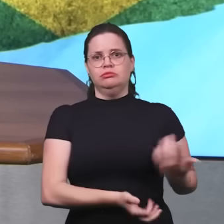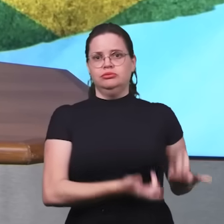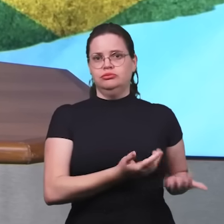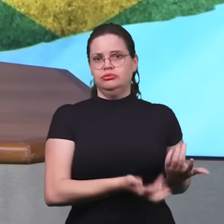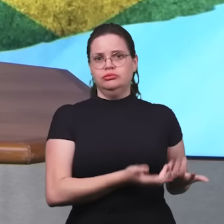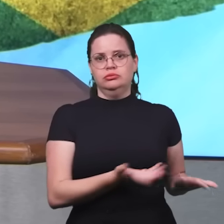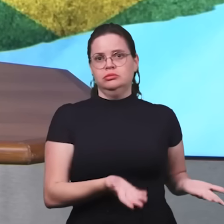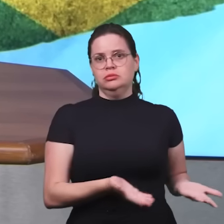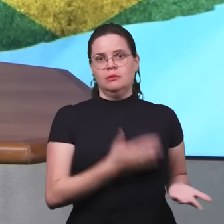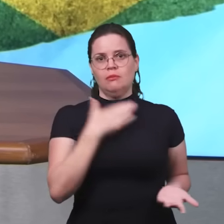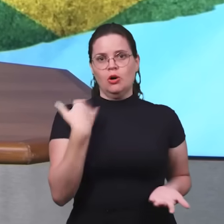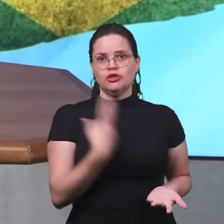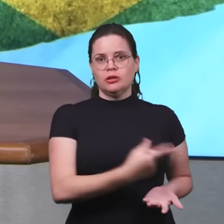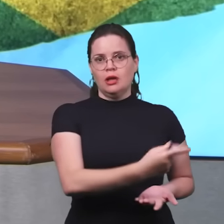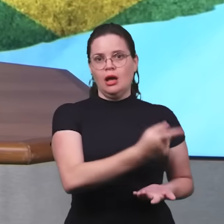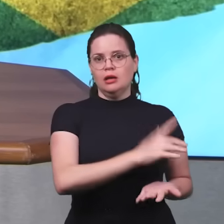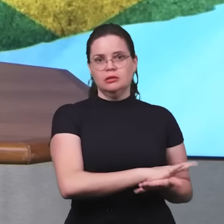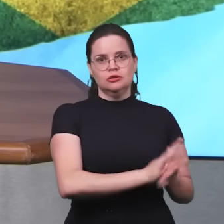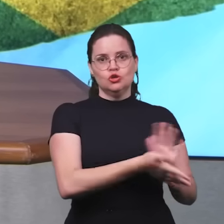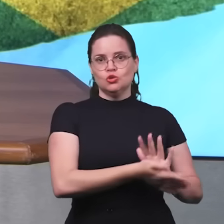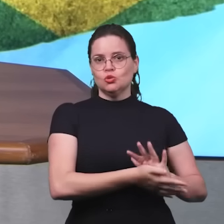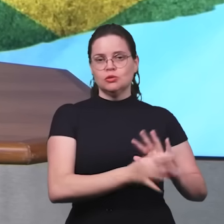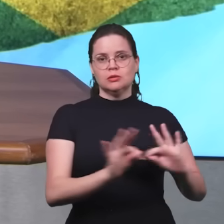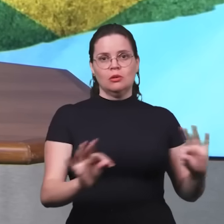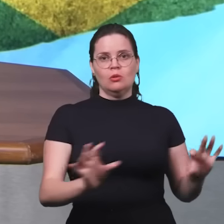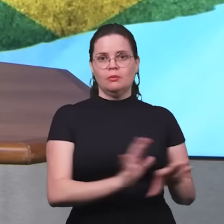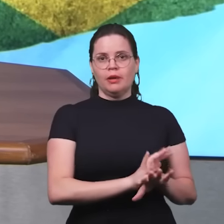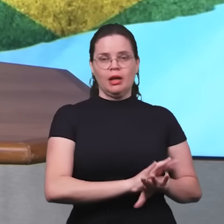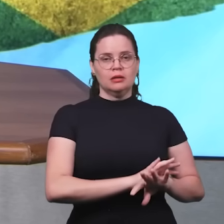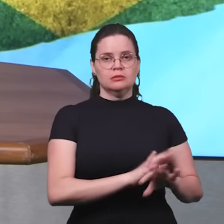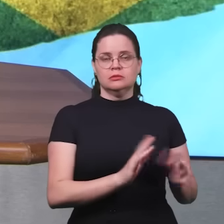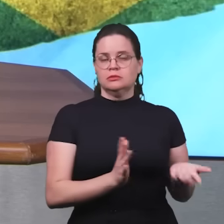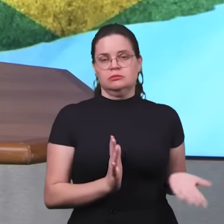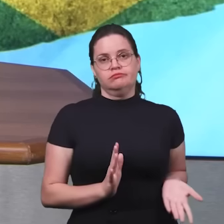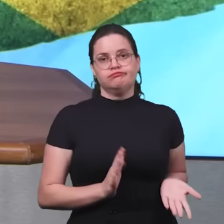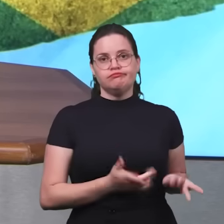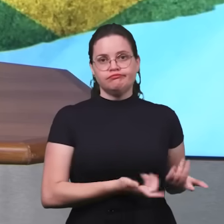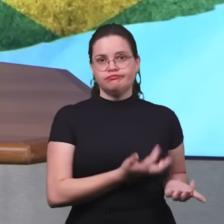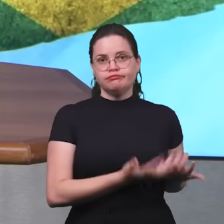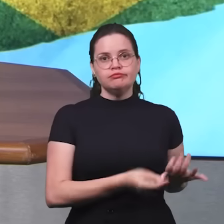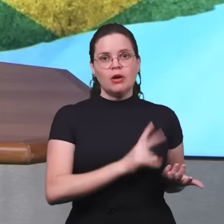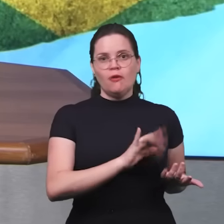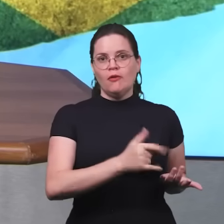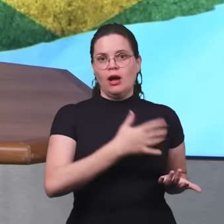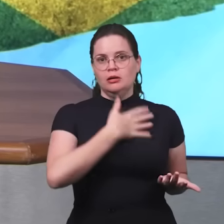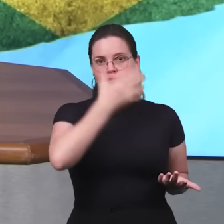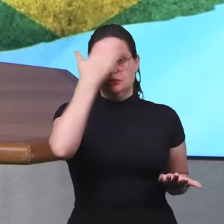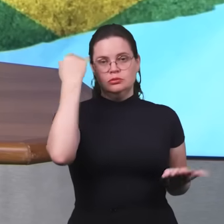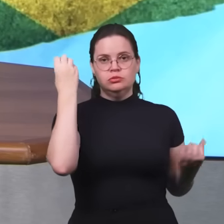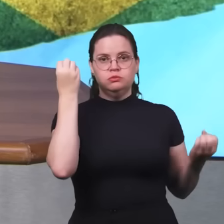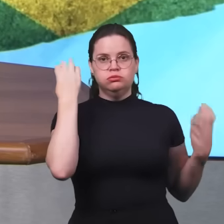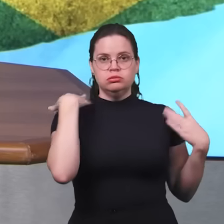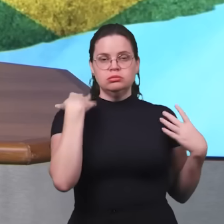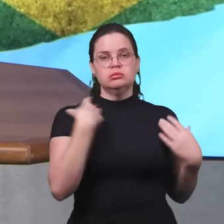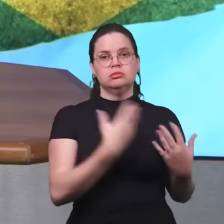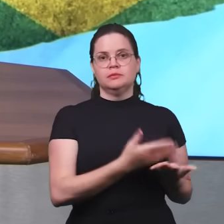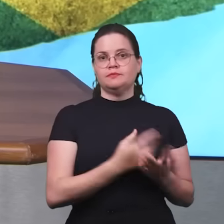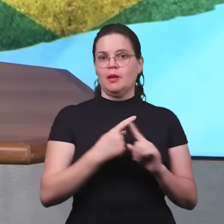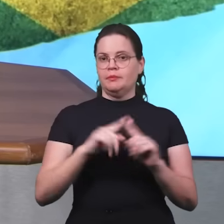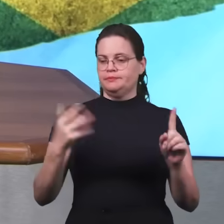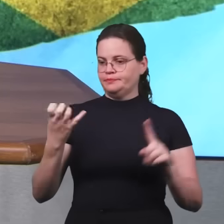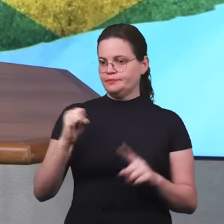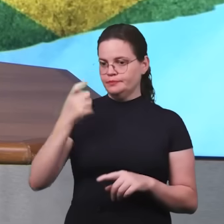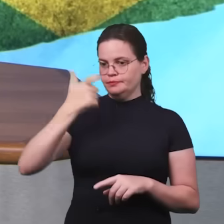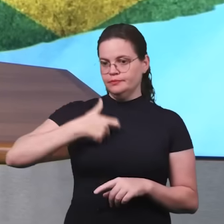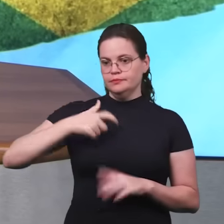ceifar a corrupção, ou seja, a morte, a destruição, a extinção, acabou, é para o esquecimento. Mas aquele